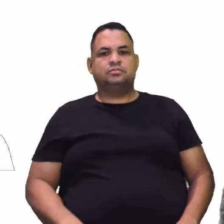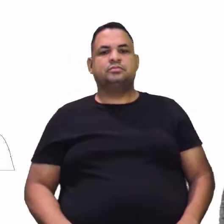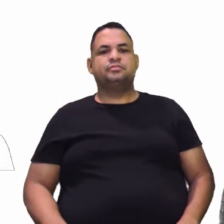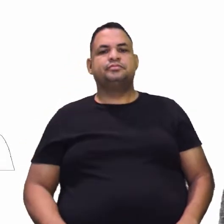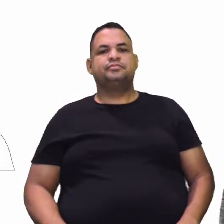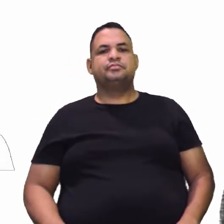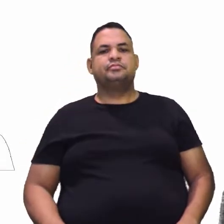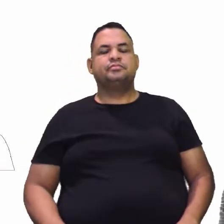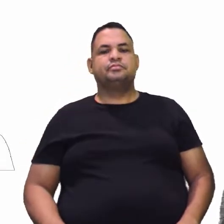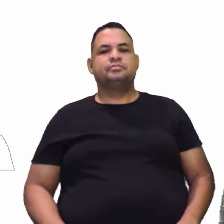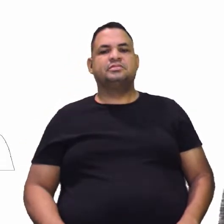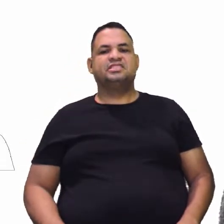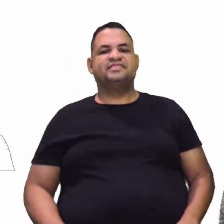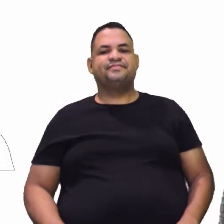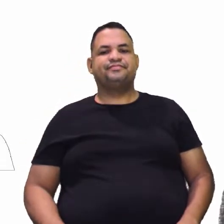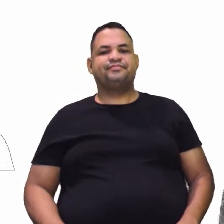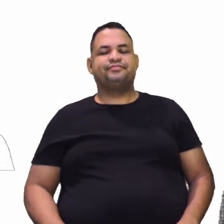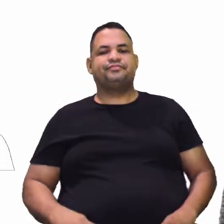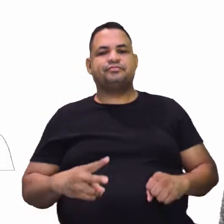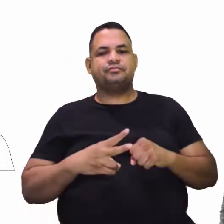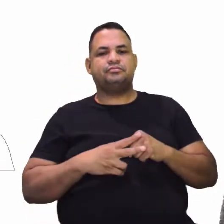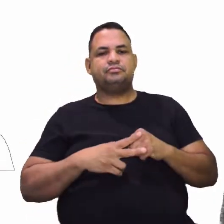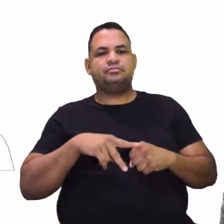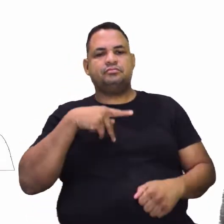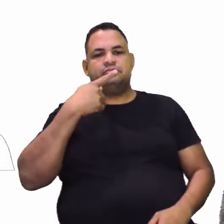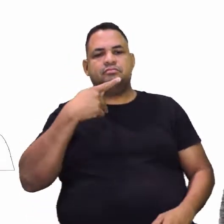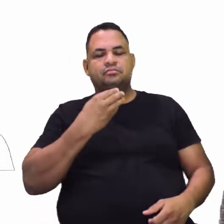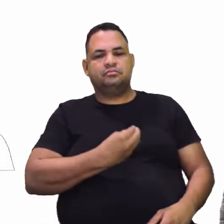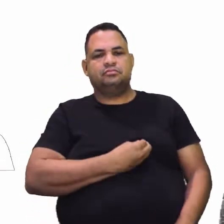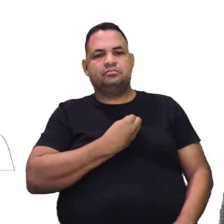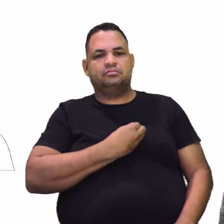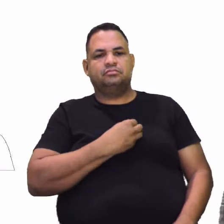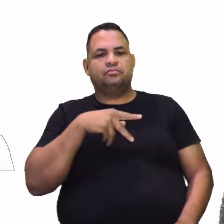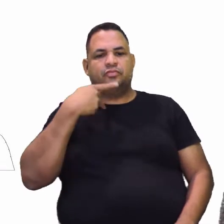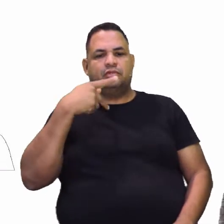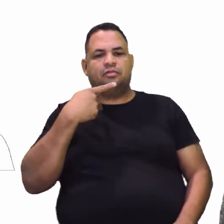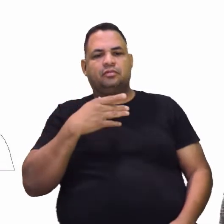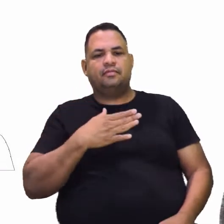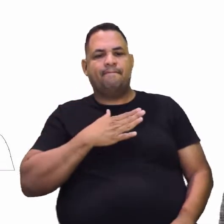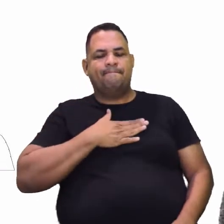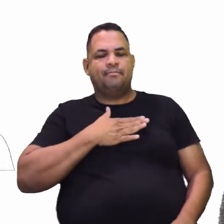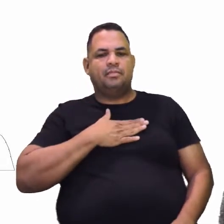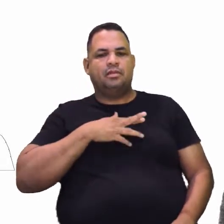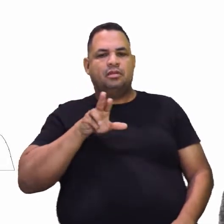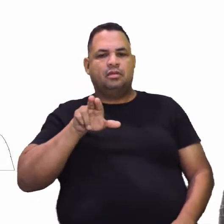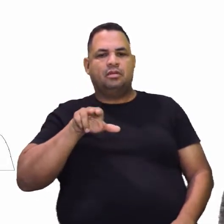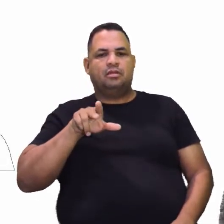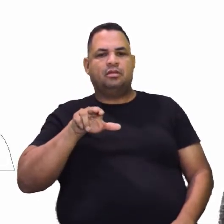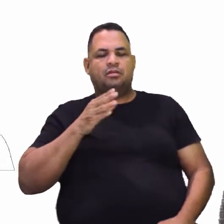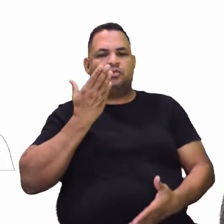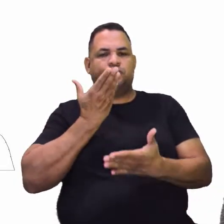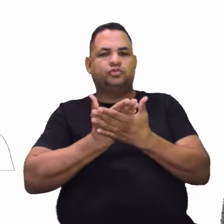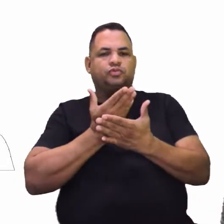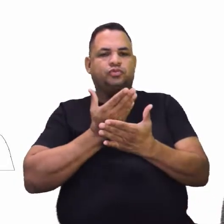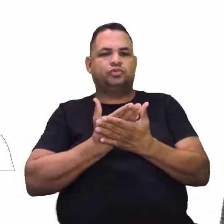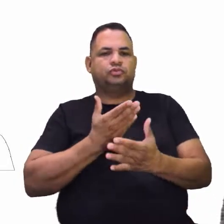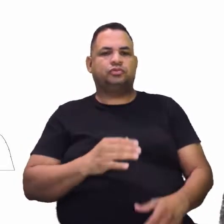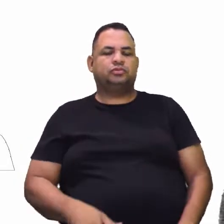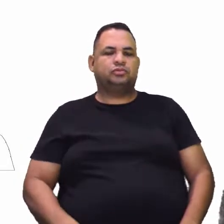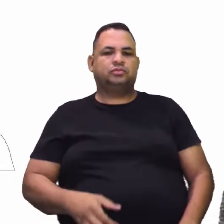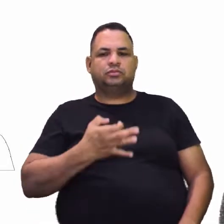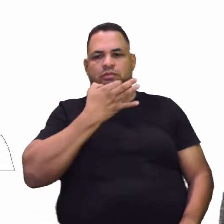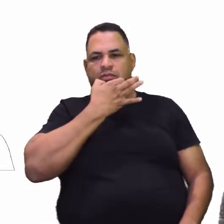é um verbo que está conjugado no presente, referente ao meu irmão. Meu irmão estuda. Estuda o